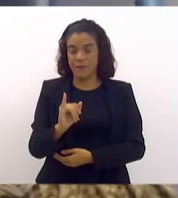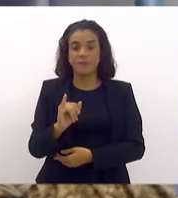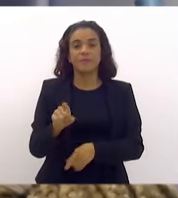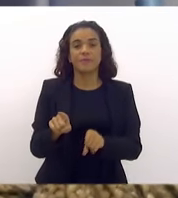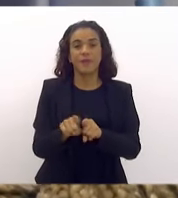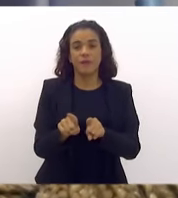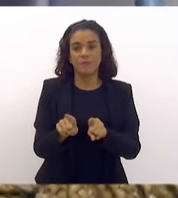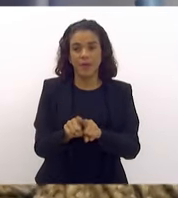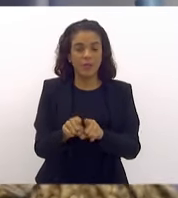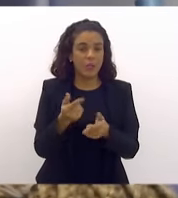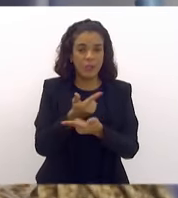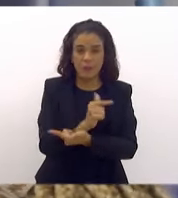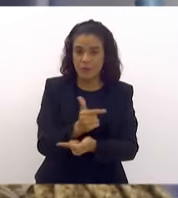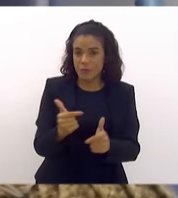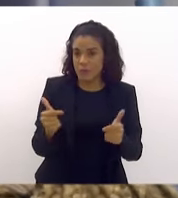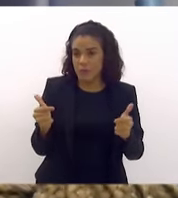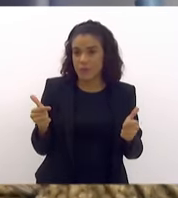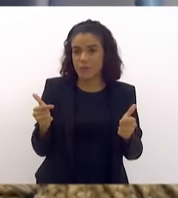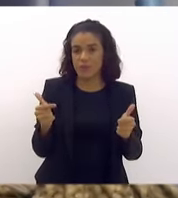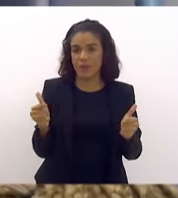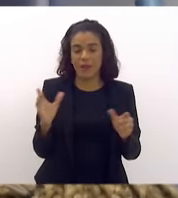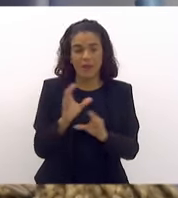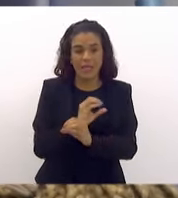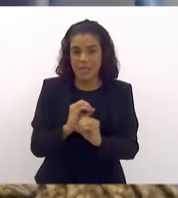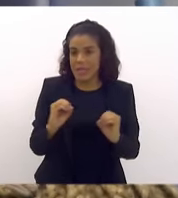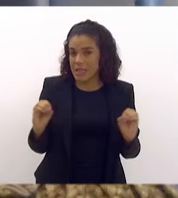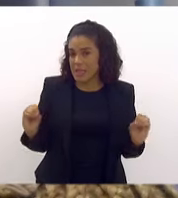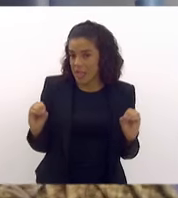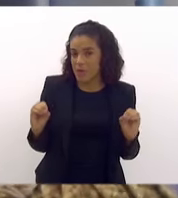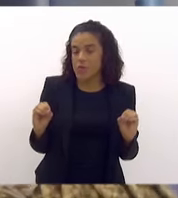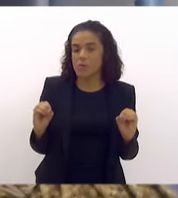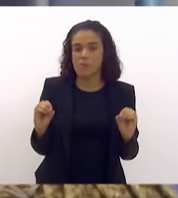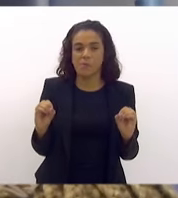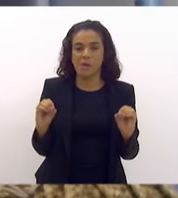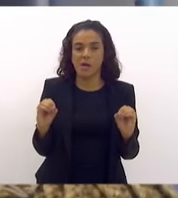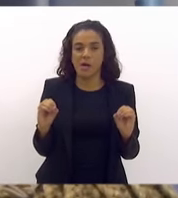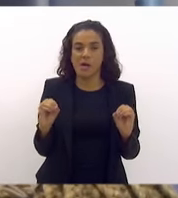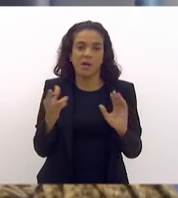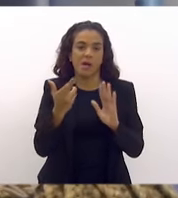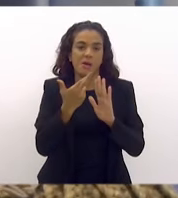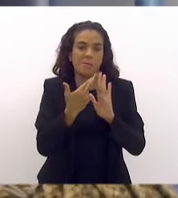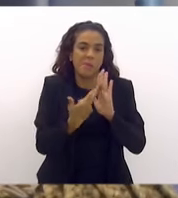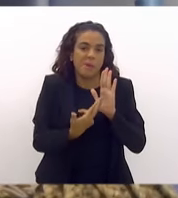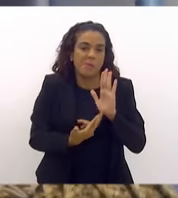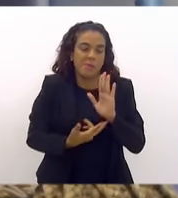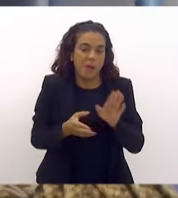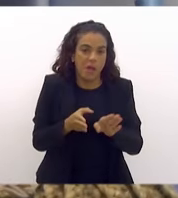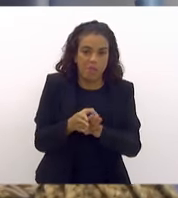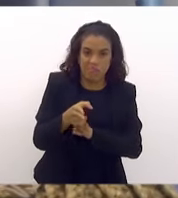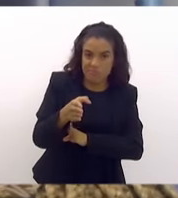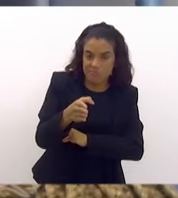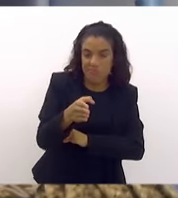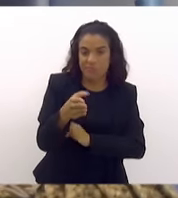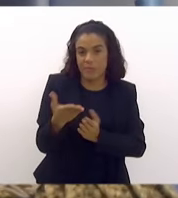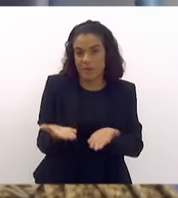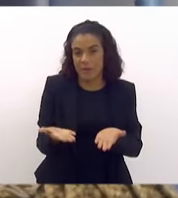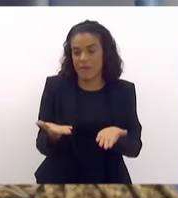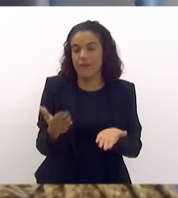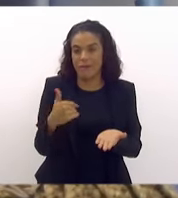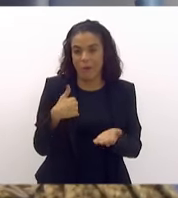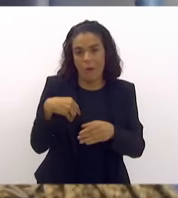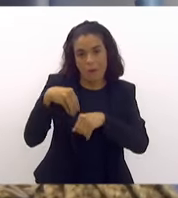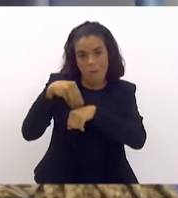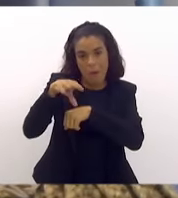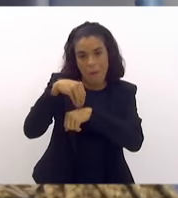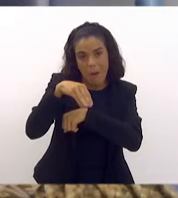fato de não haver nenhuma nenhuma normativa que Organize esse reconhecimento então tô passando esse